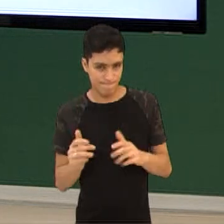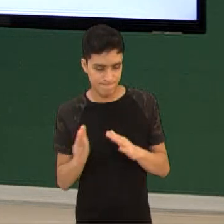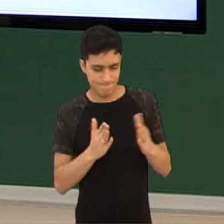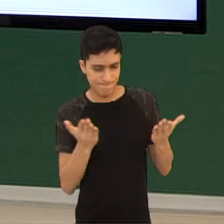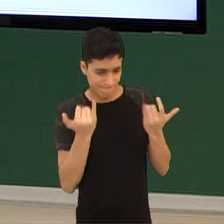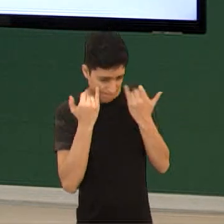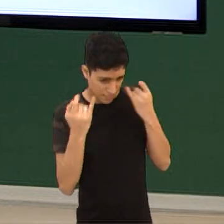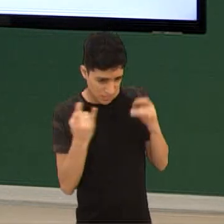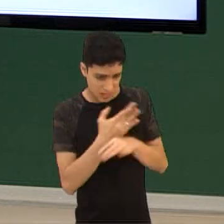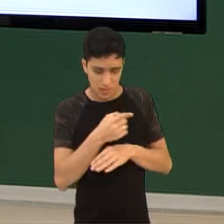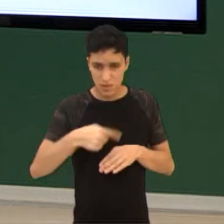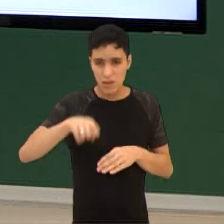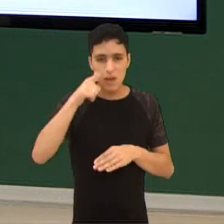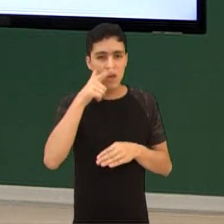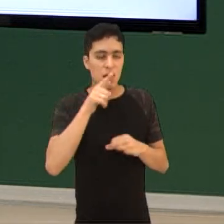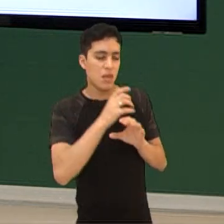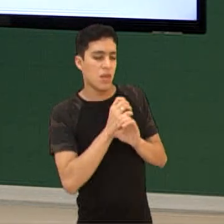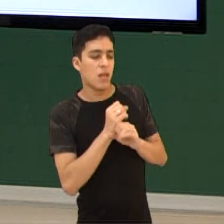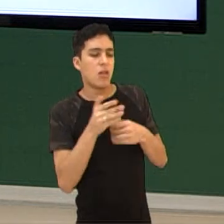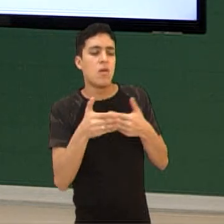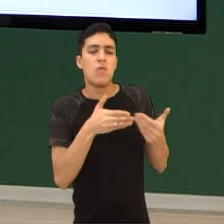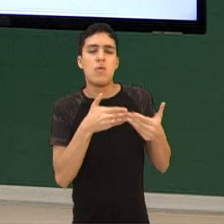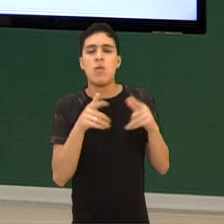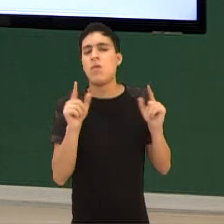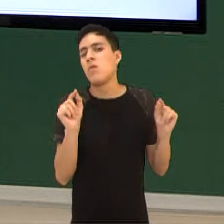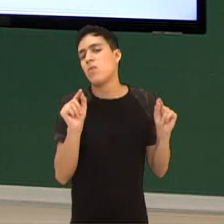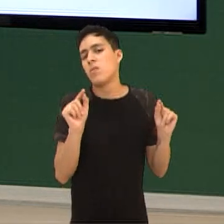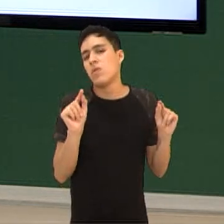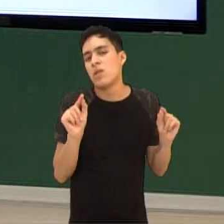essas informações você consegue calcular qualquer